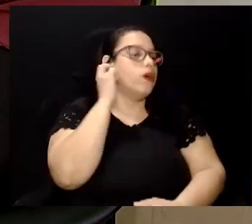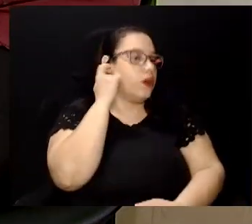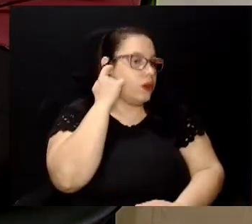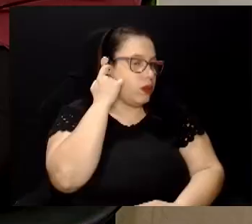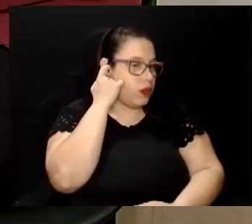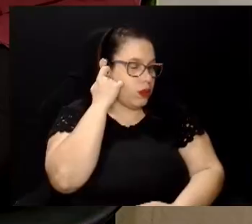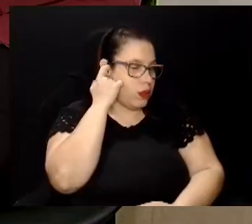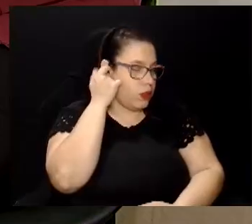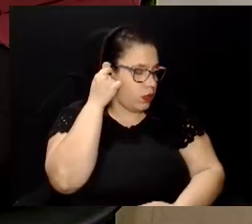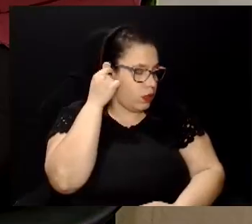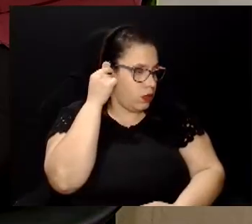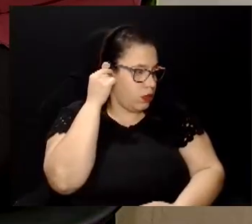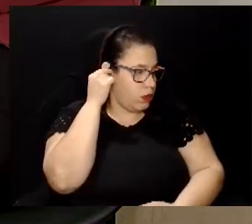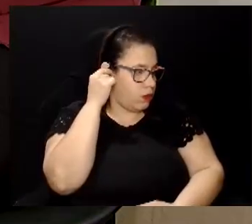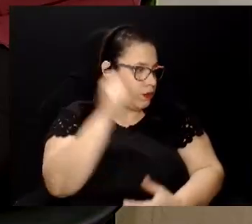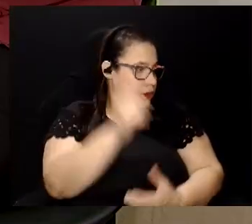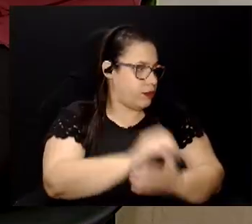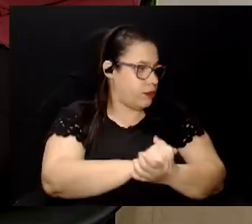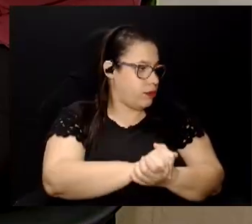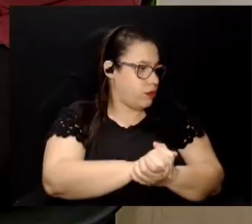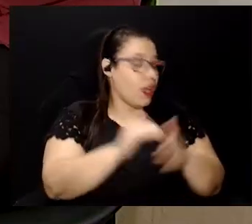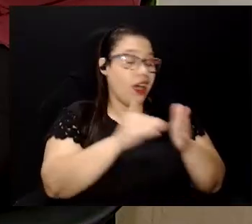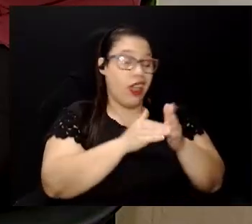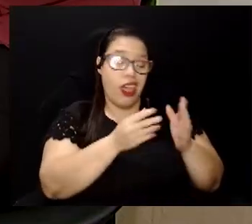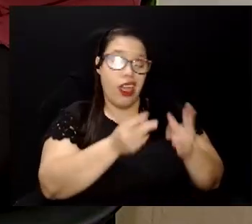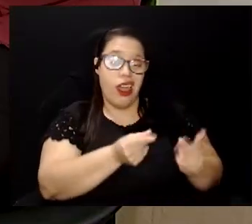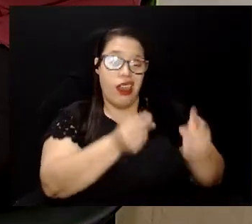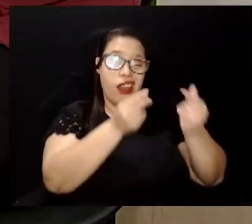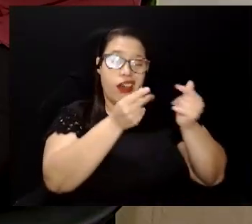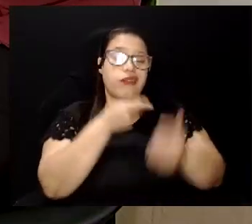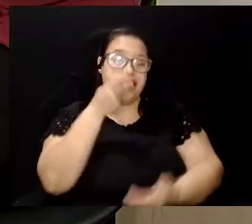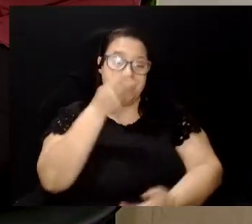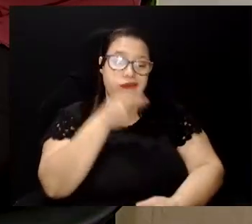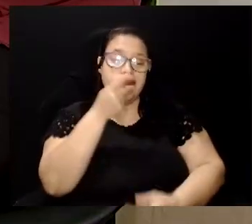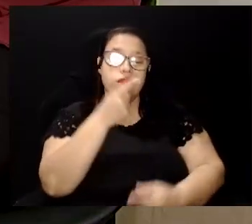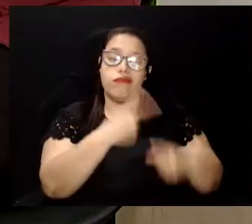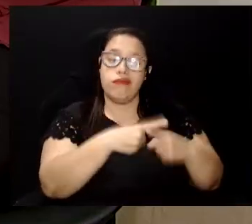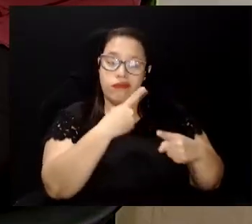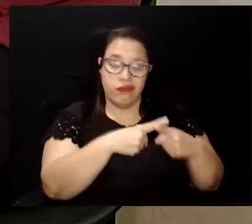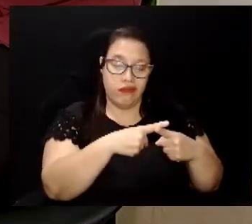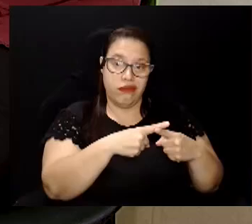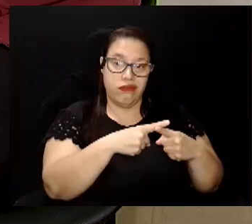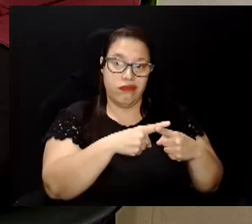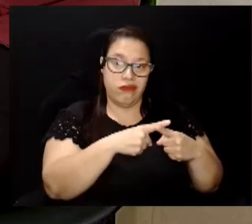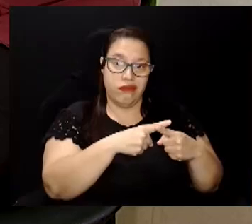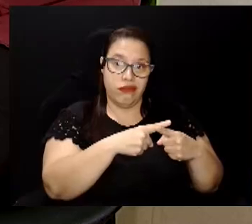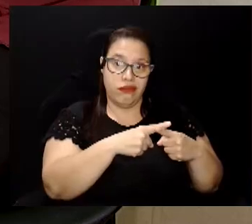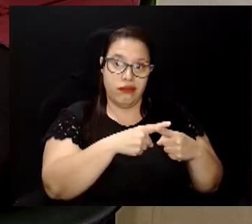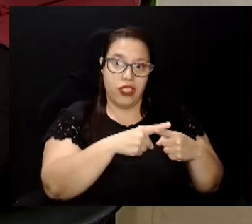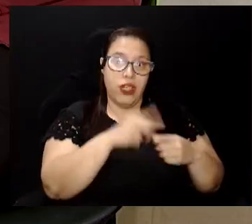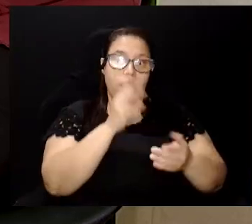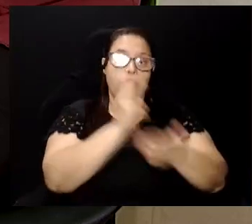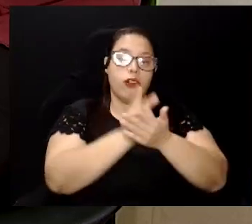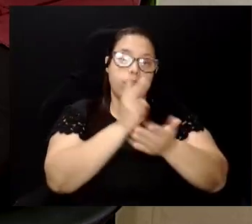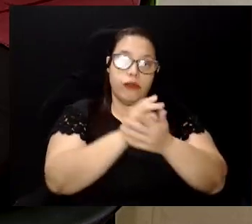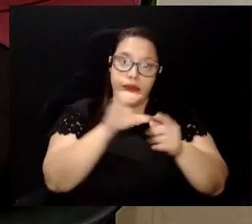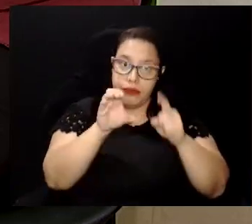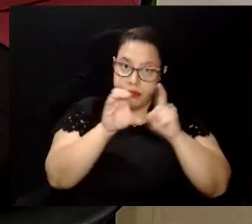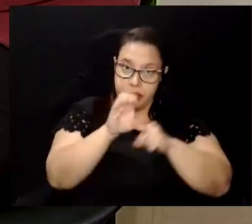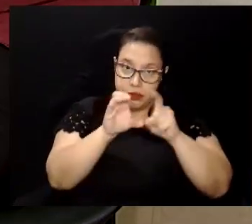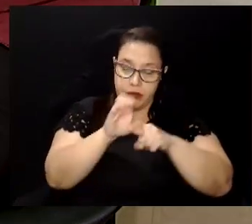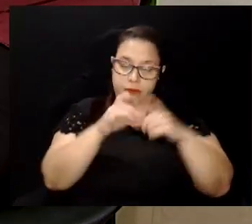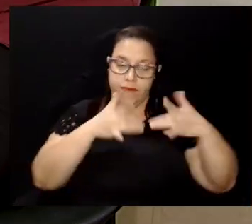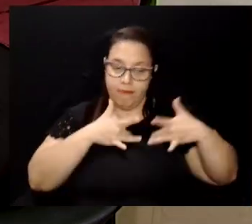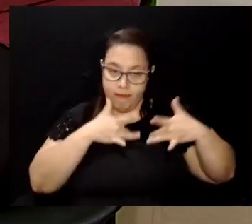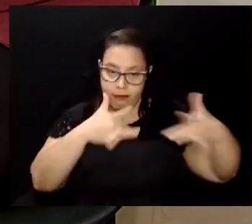questão até financeira que a gente fala, porque a gente sempre está dependendo de doações, de